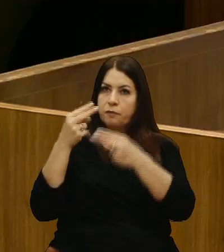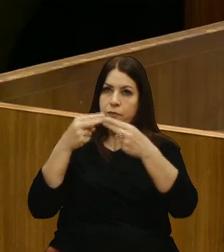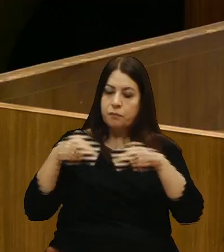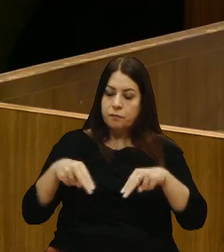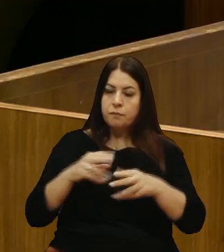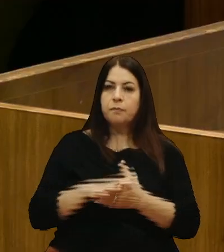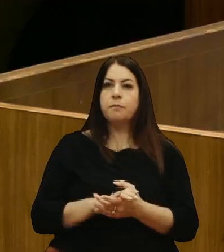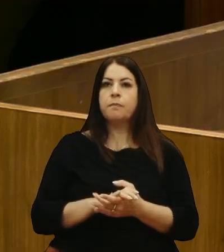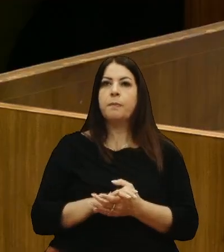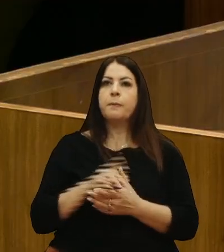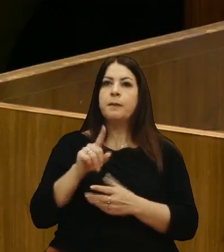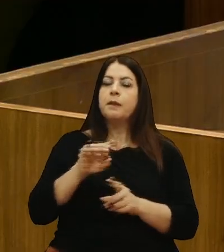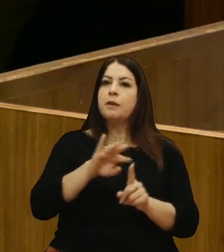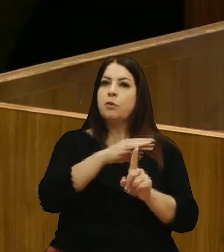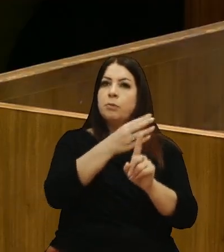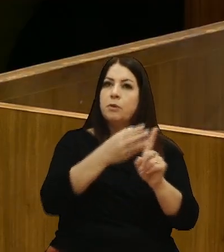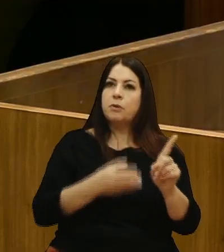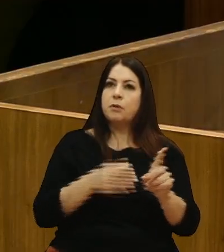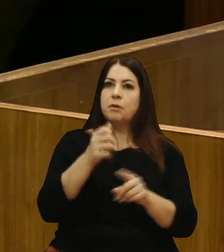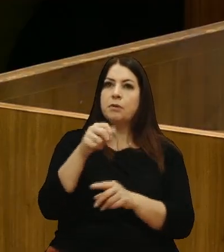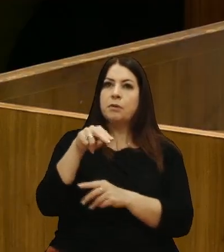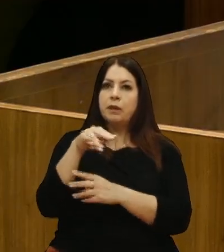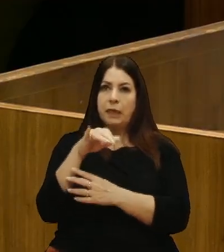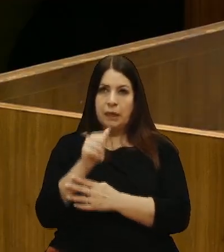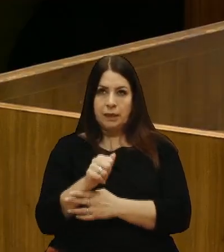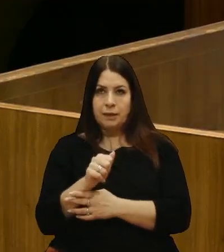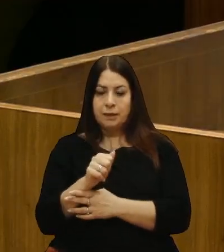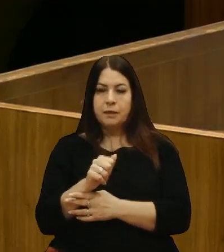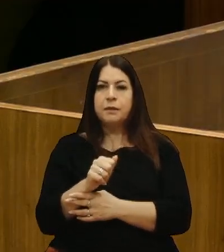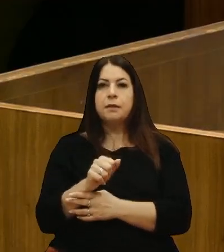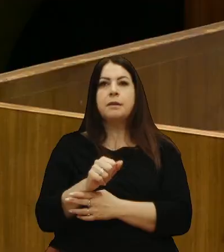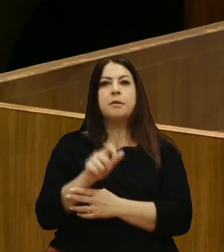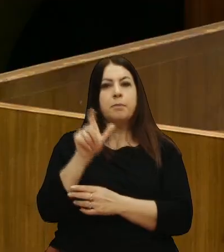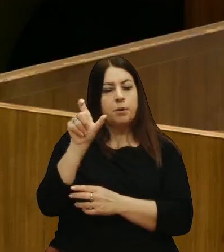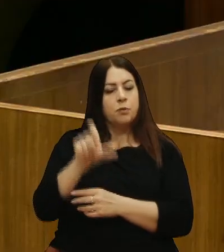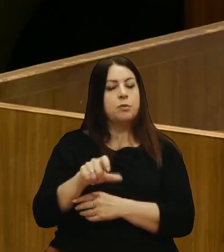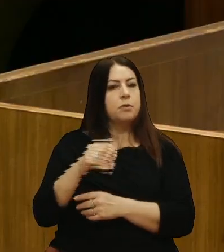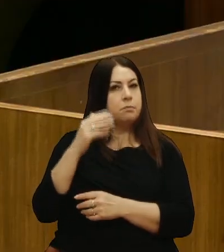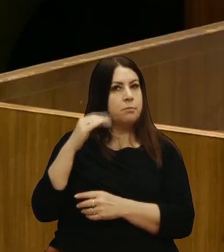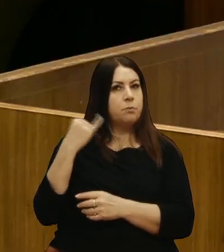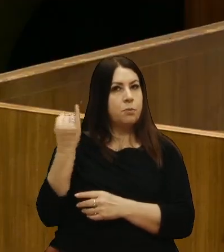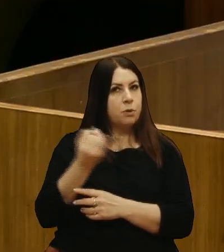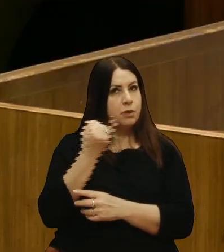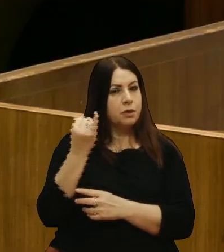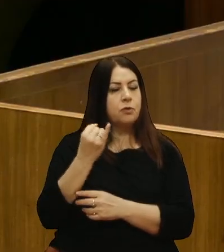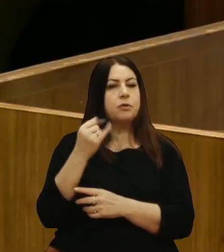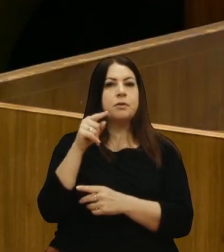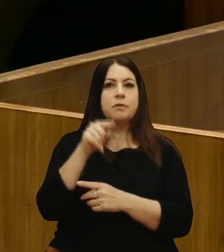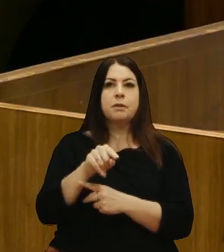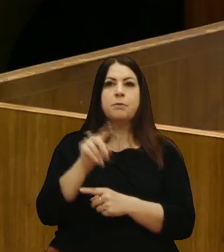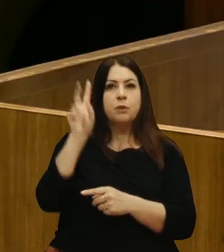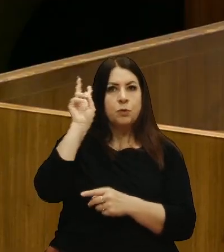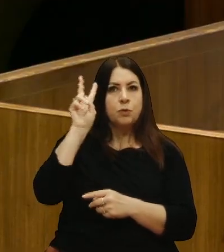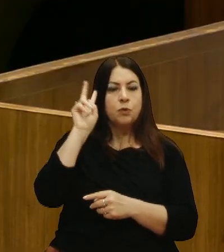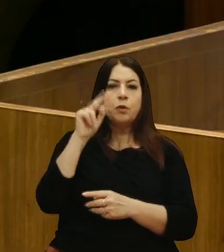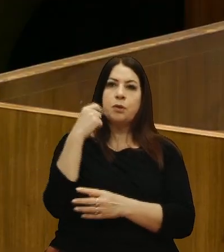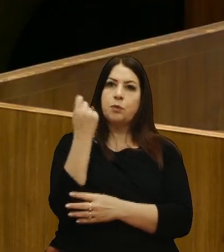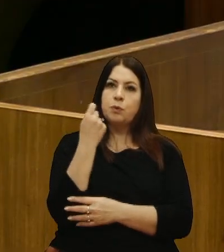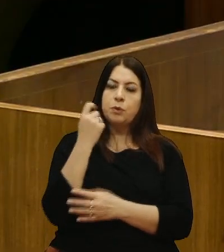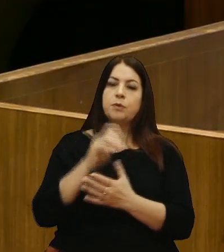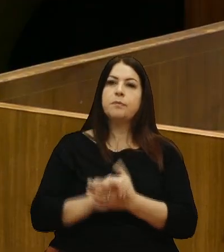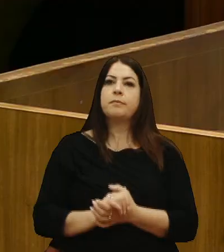inaugurada. Ela homenageia Anita Garibaldi, personalidade muito importante e relevante para a história do Rio Grande do